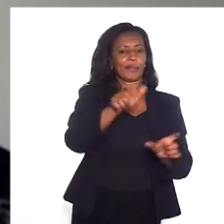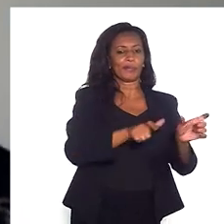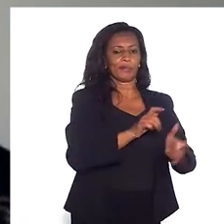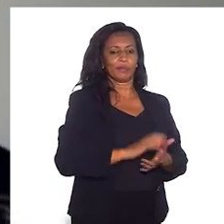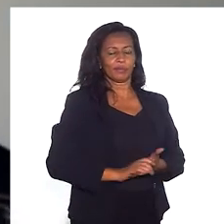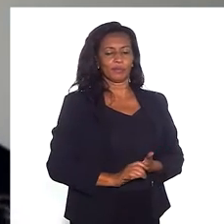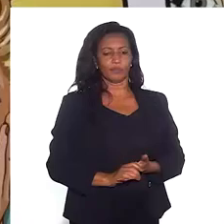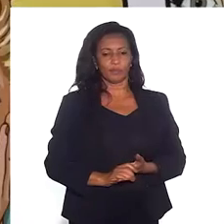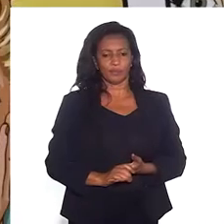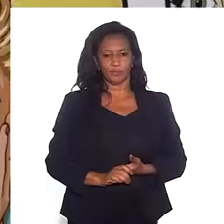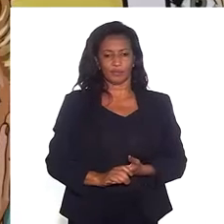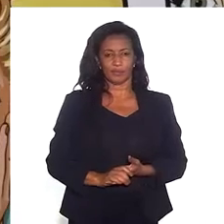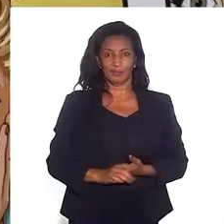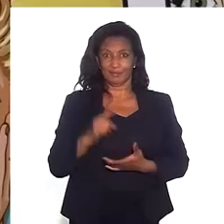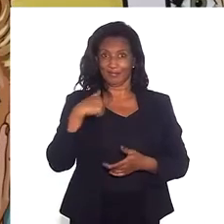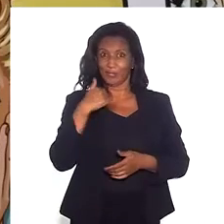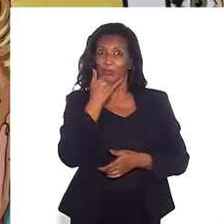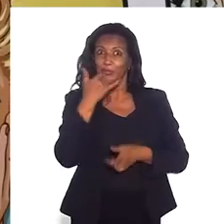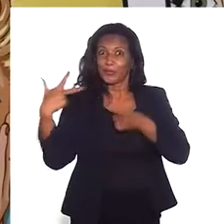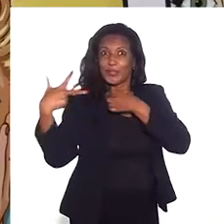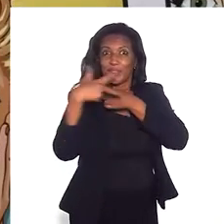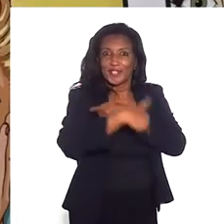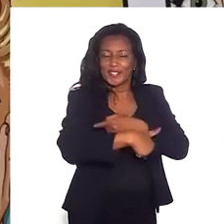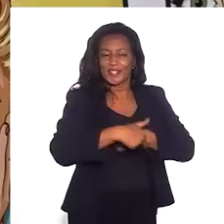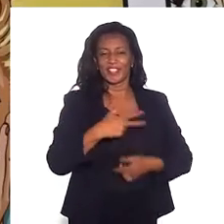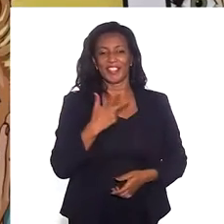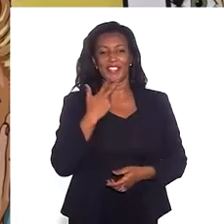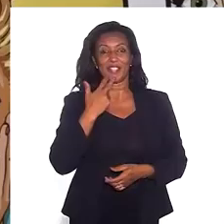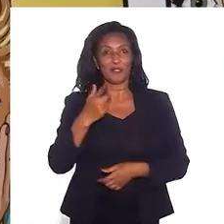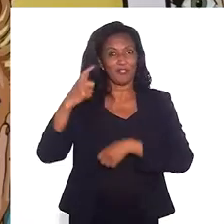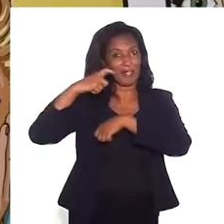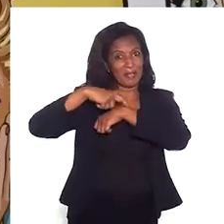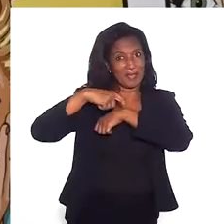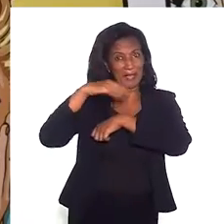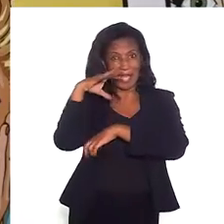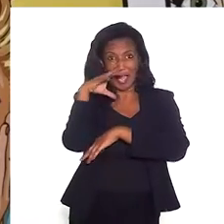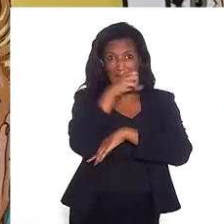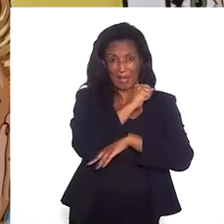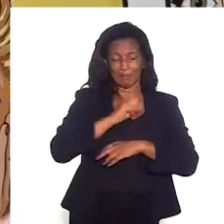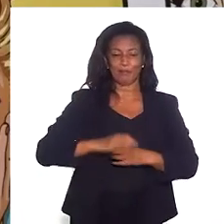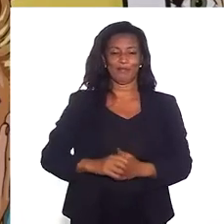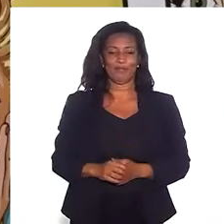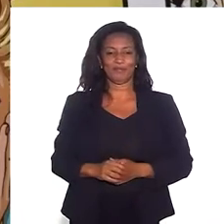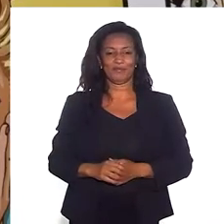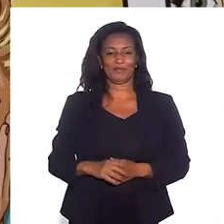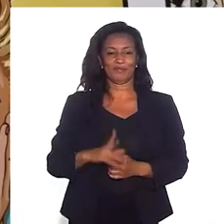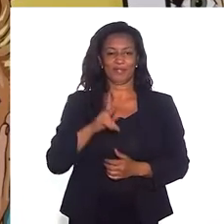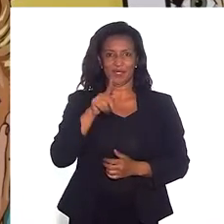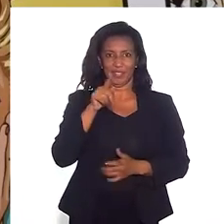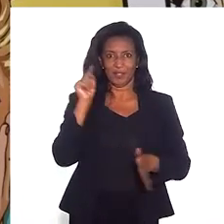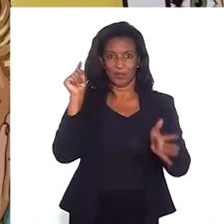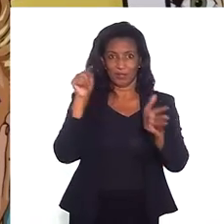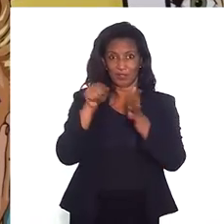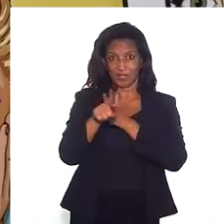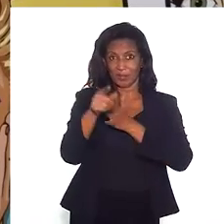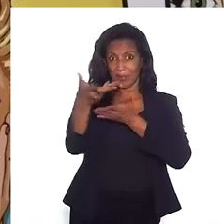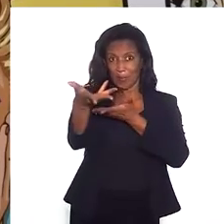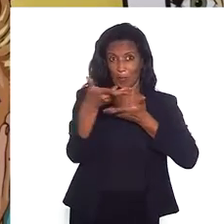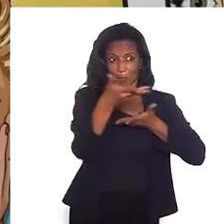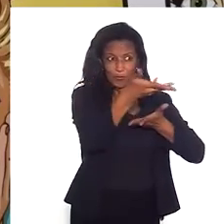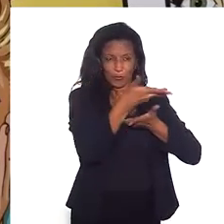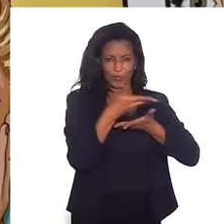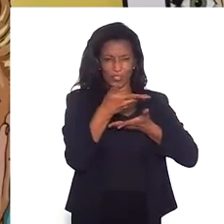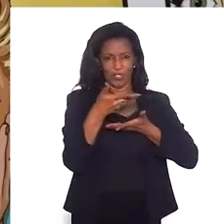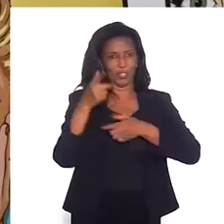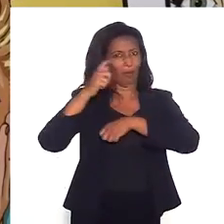pessoas. Vanessa, Leva essa dignidade aí menstrual agora para as te pessoas. interrompendo, eu falei que o tempo aqui passa muito rápido. Vou fazer um convite